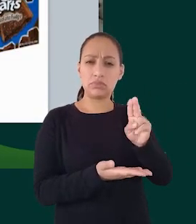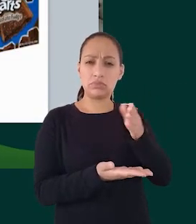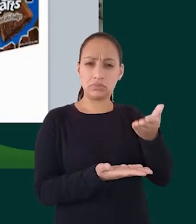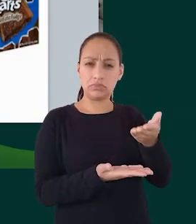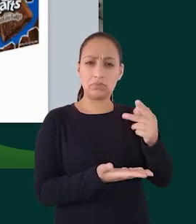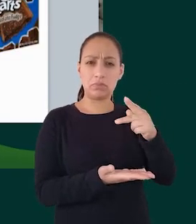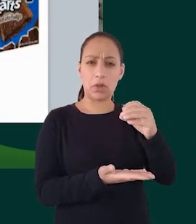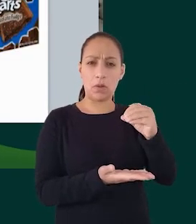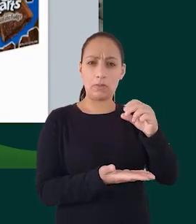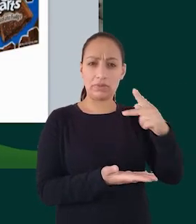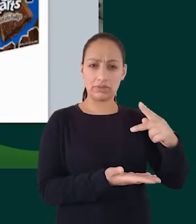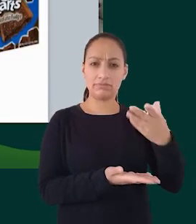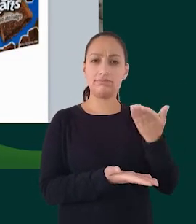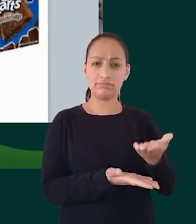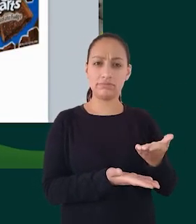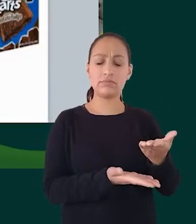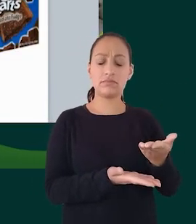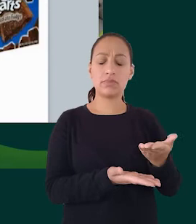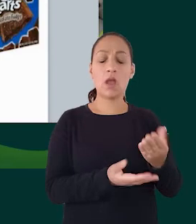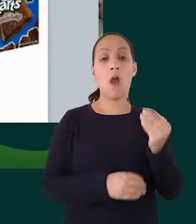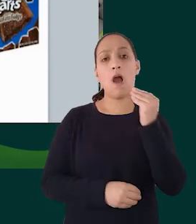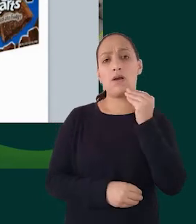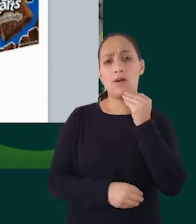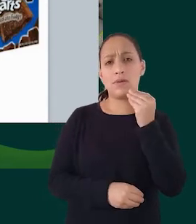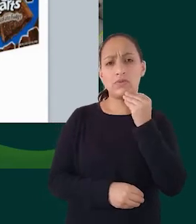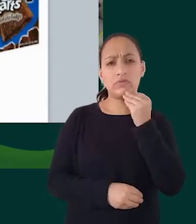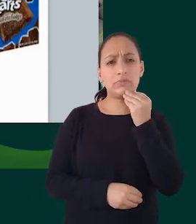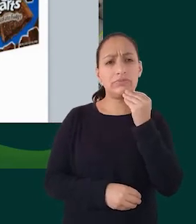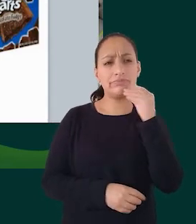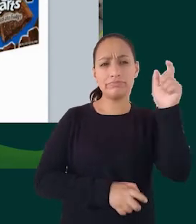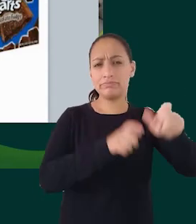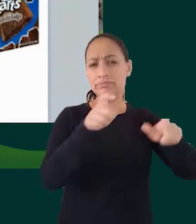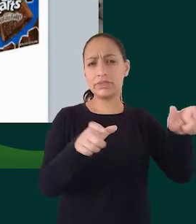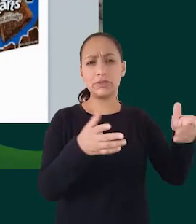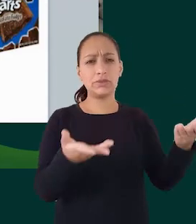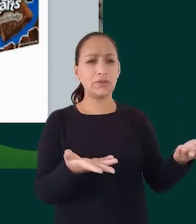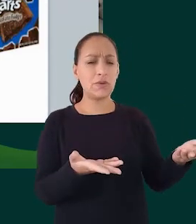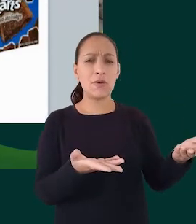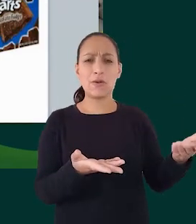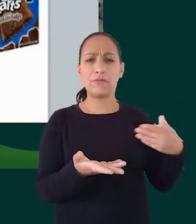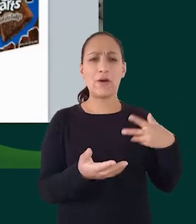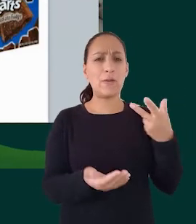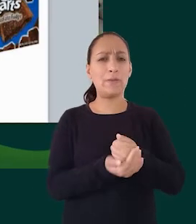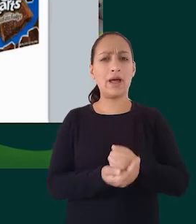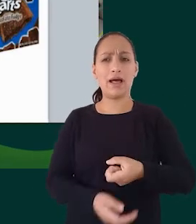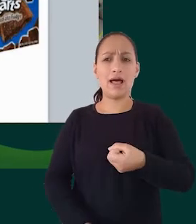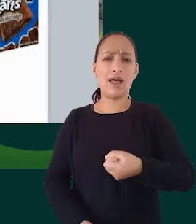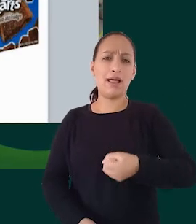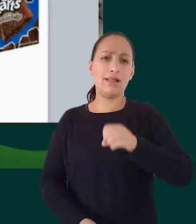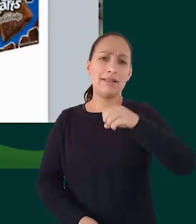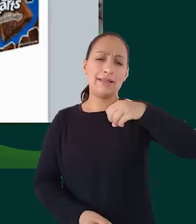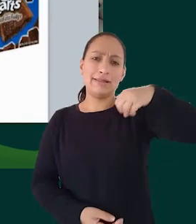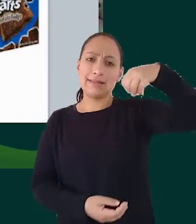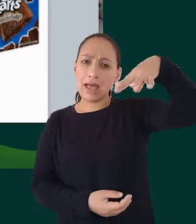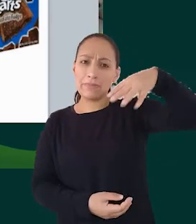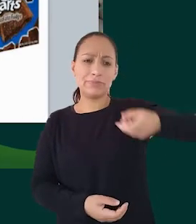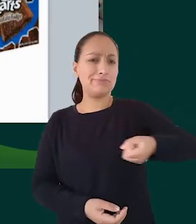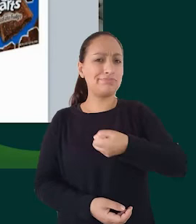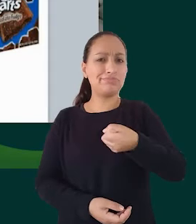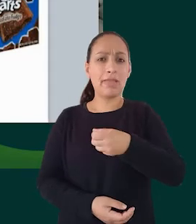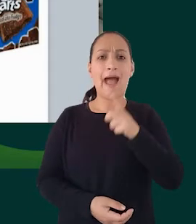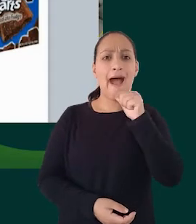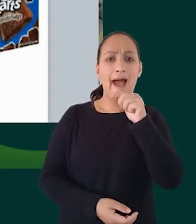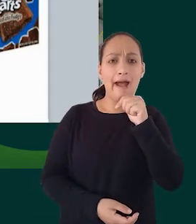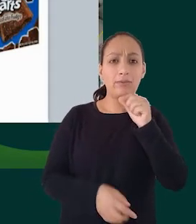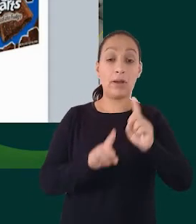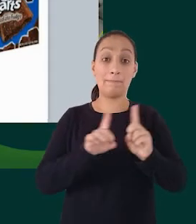é óbvio que muita gente provavelmente vai comprar lâmpada, vai comprar água, talvez, mas correlação entre lâmpada e esse